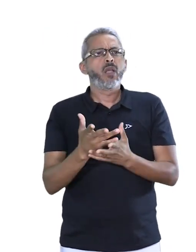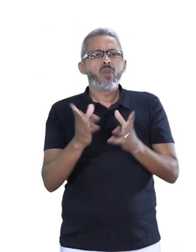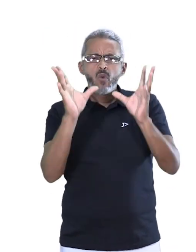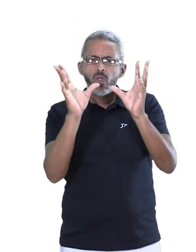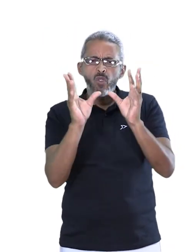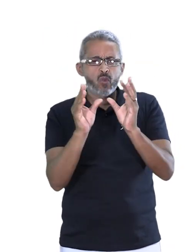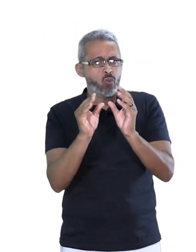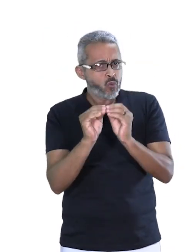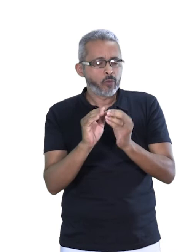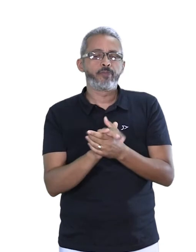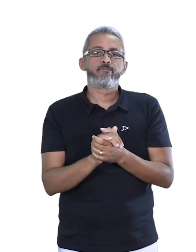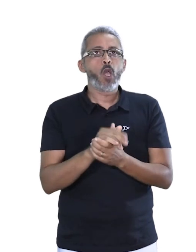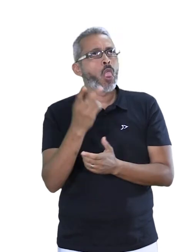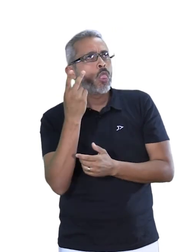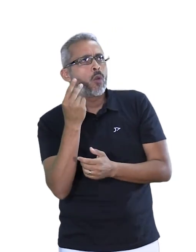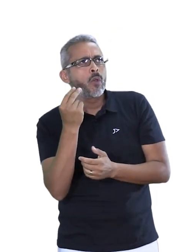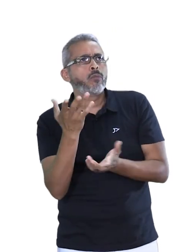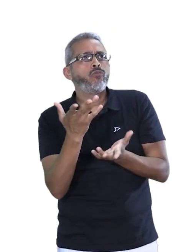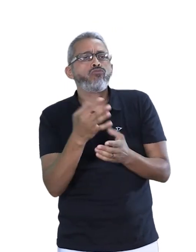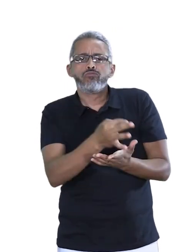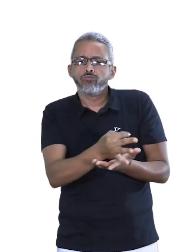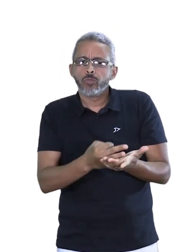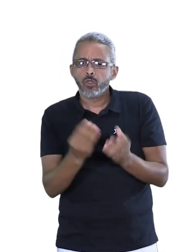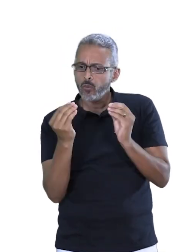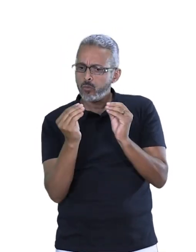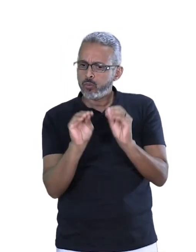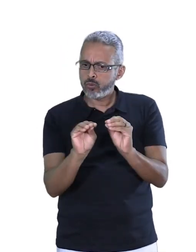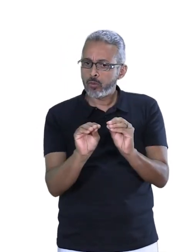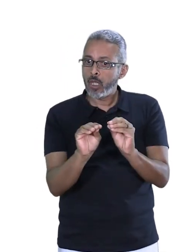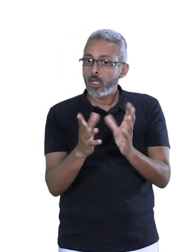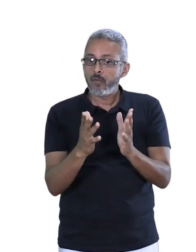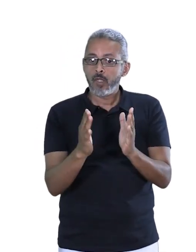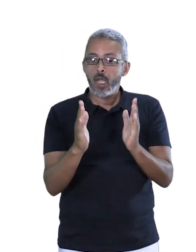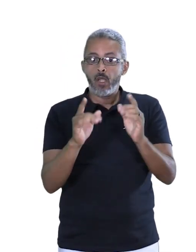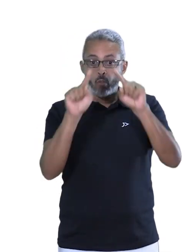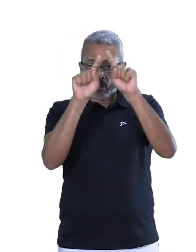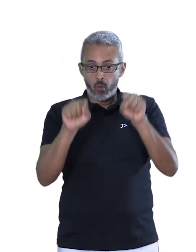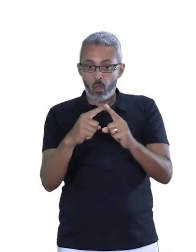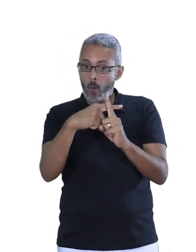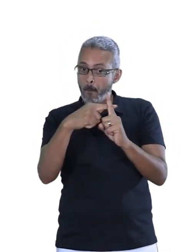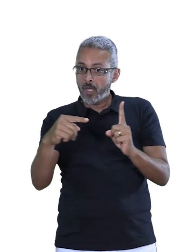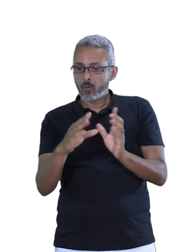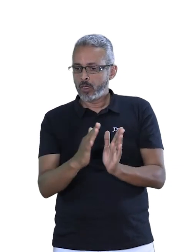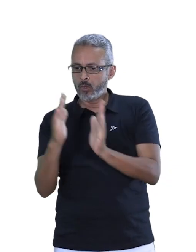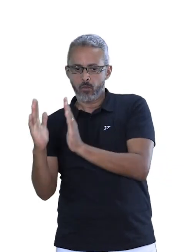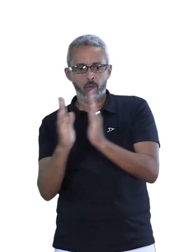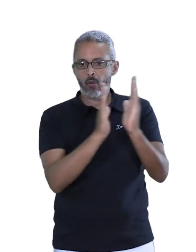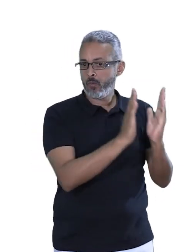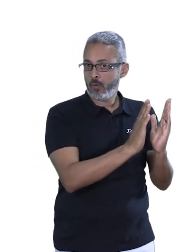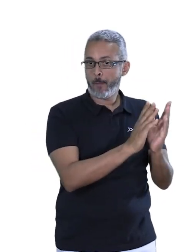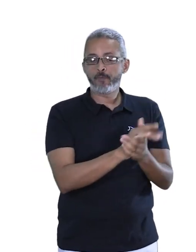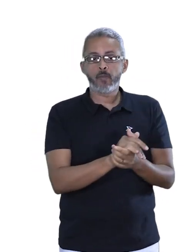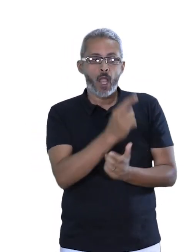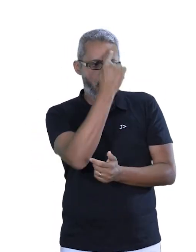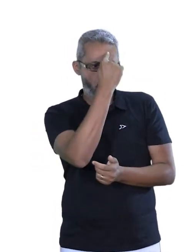surgir um breve resumo sobre ele. Geralmente, o texto postado fica centralizado e nas